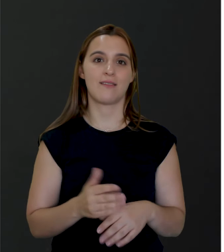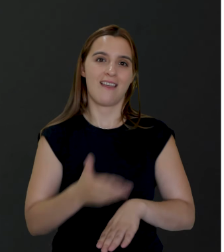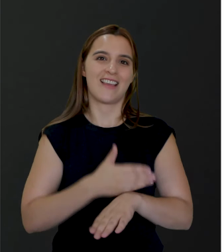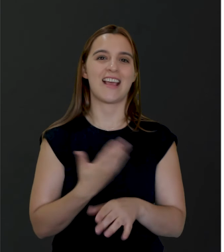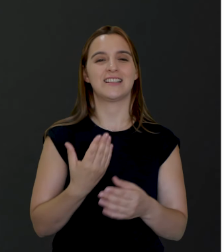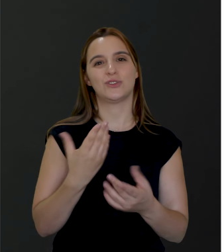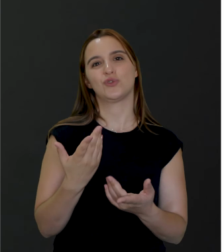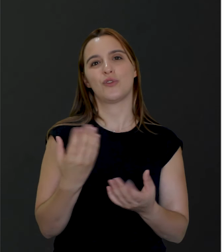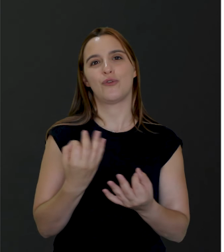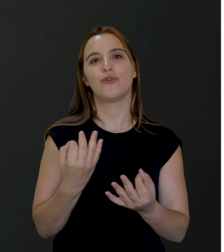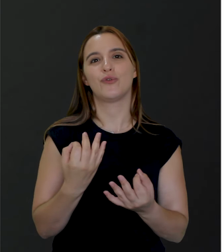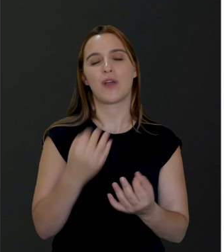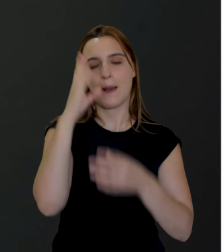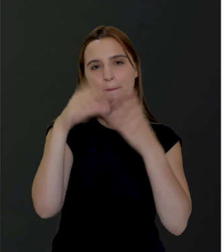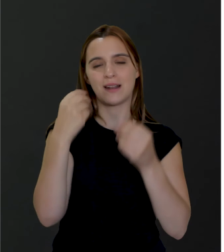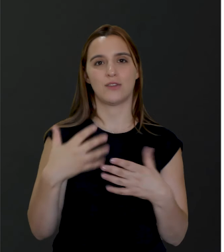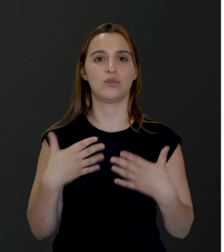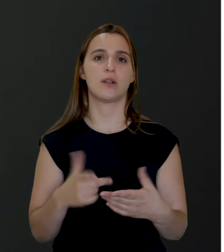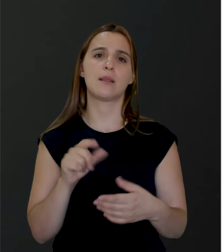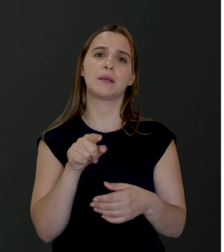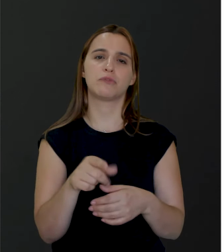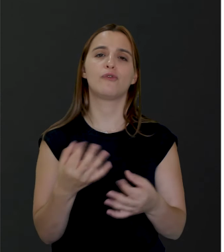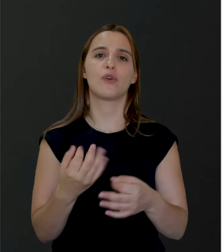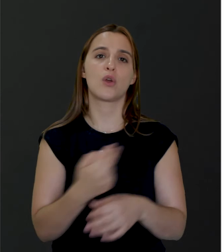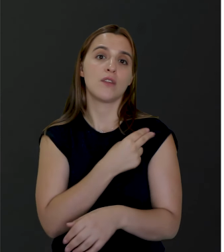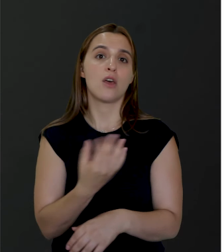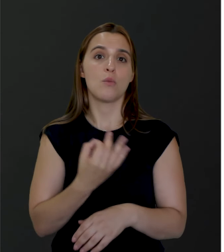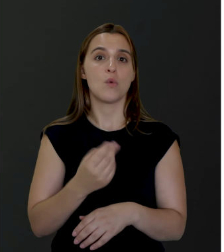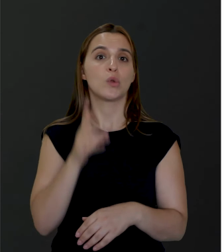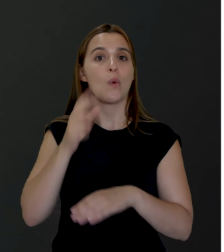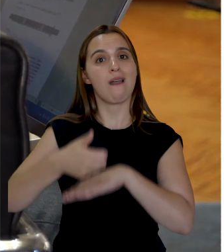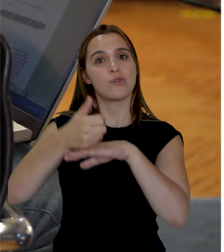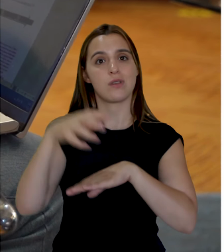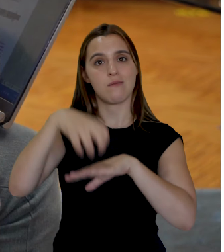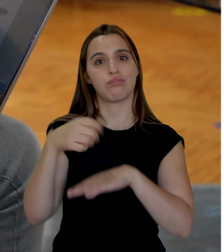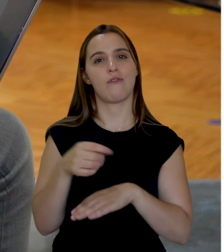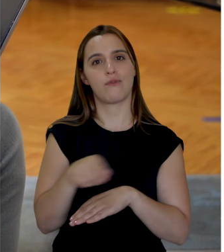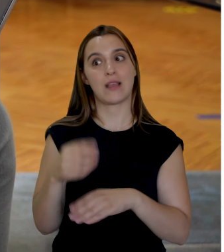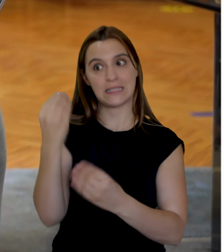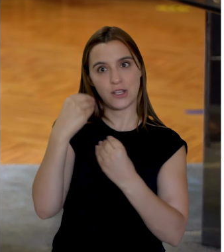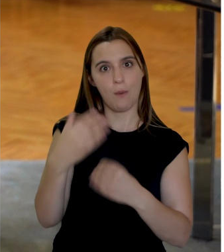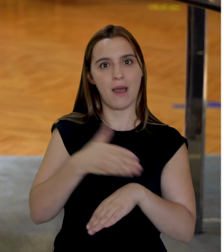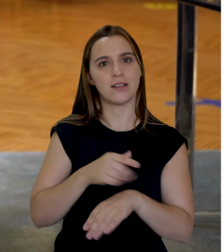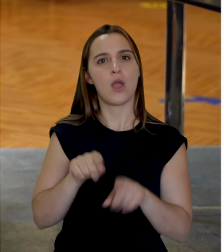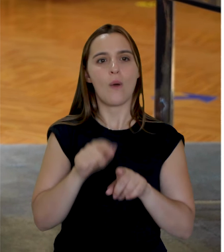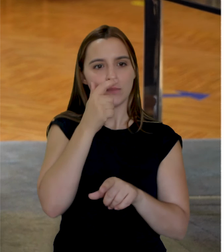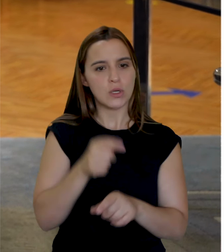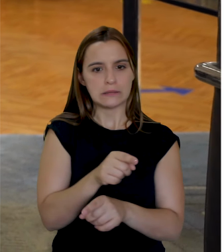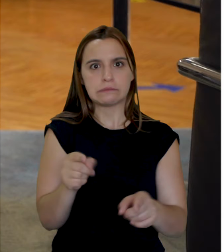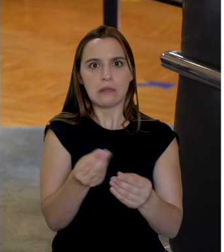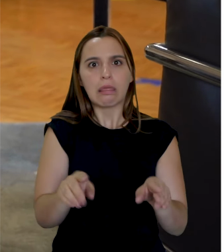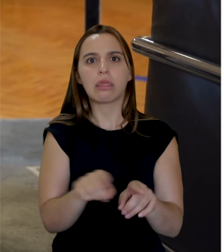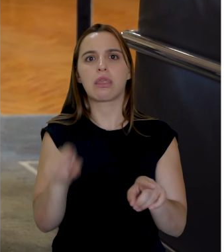durante o voluntariado que fiz também aqui com a Reitoria da Universidade do Porto, colocar os mais pequenos a pensar em grande, efetivamente mudar